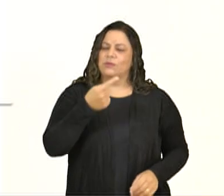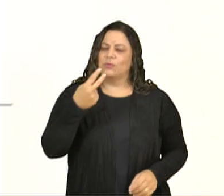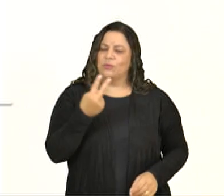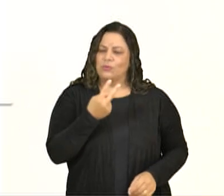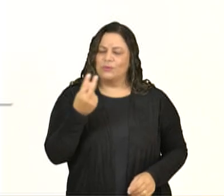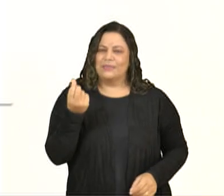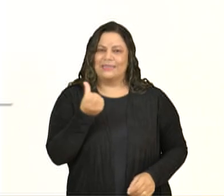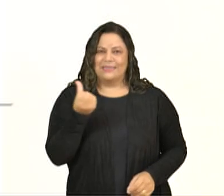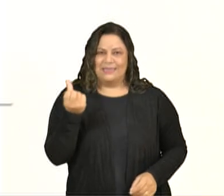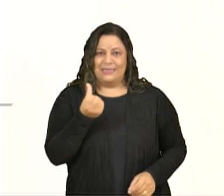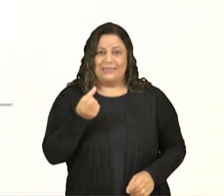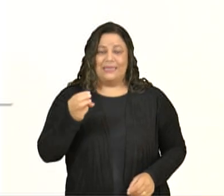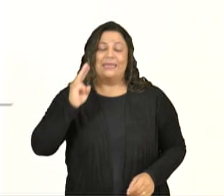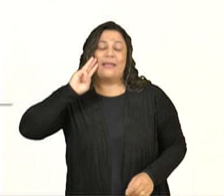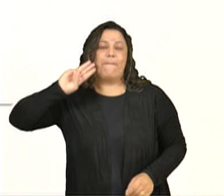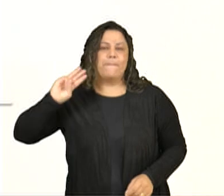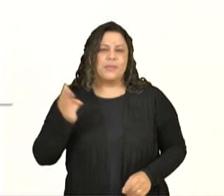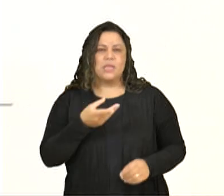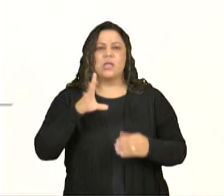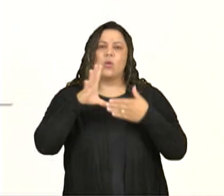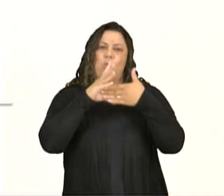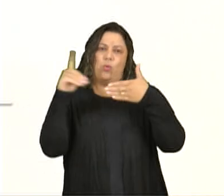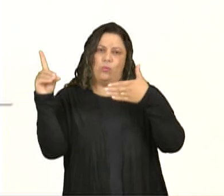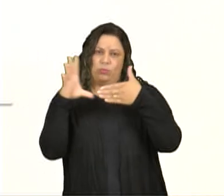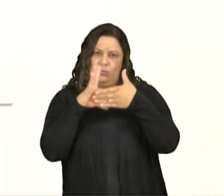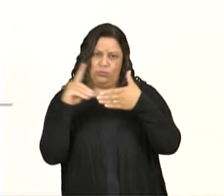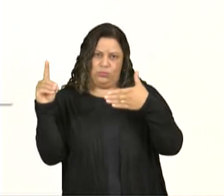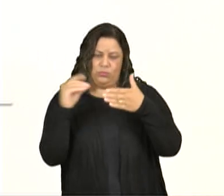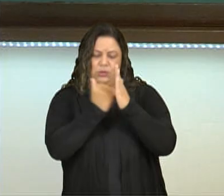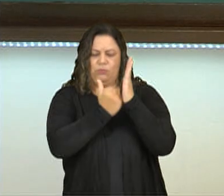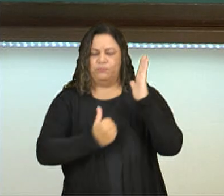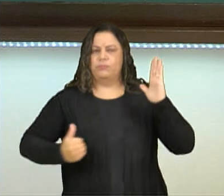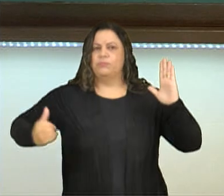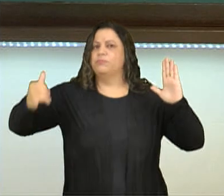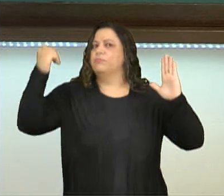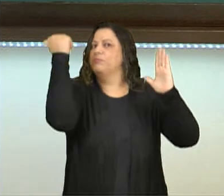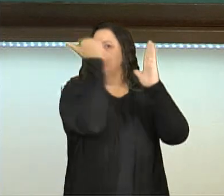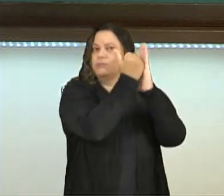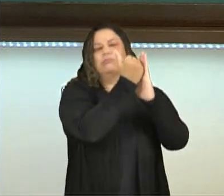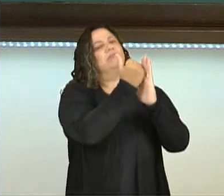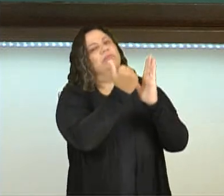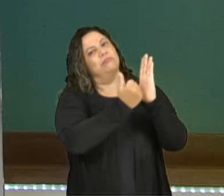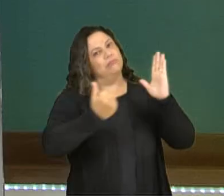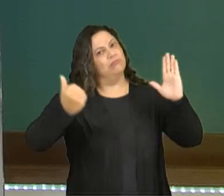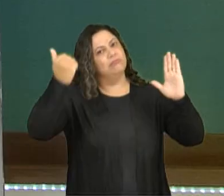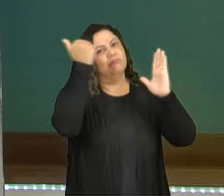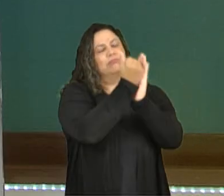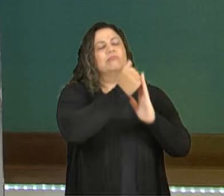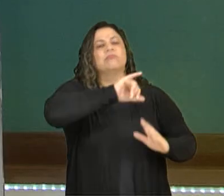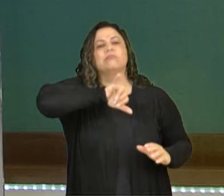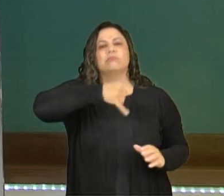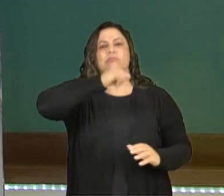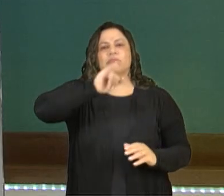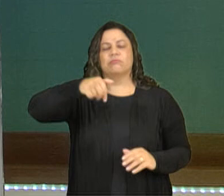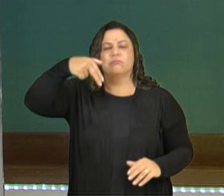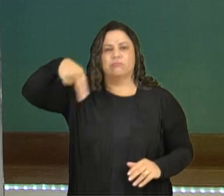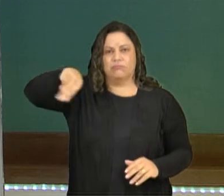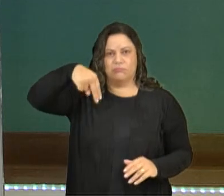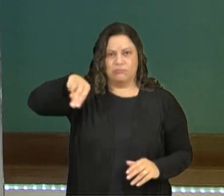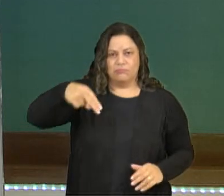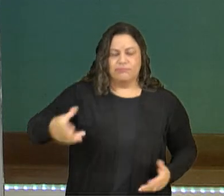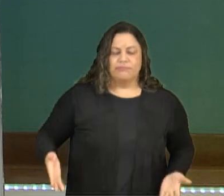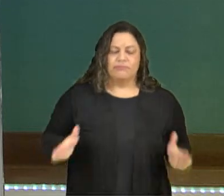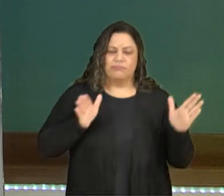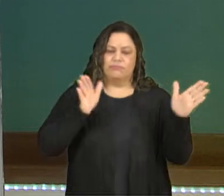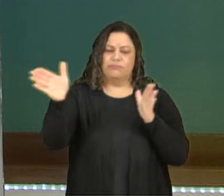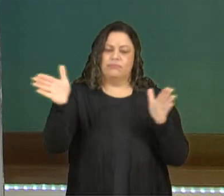2,266 milhões de dólares. Ou seja, estamos num superávit observado de janeiro a novembro de 2019.